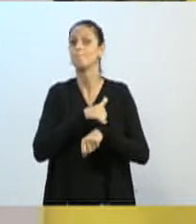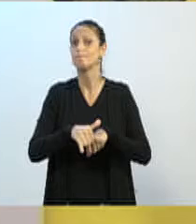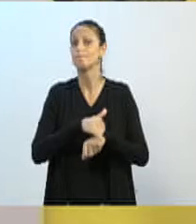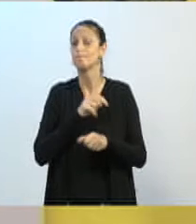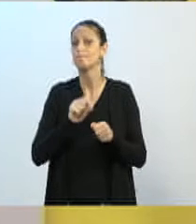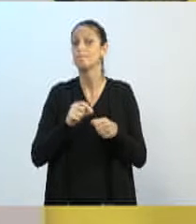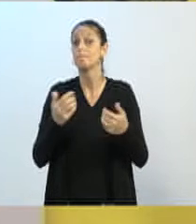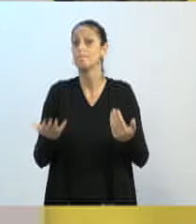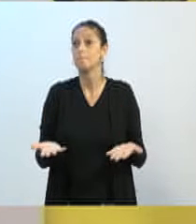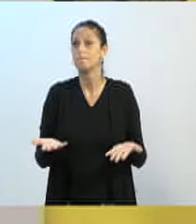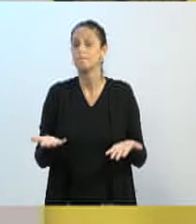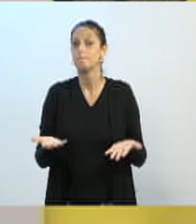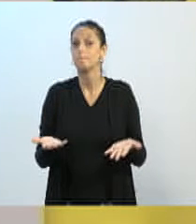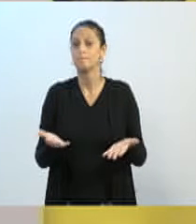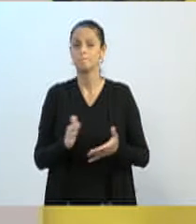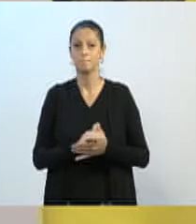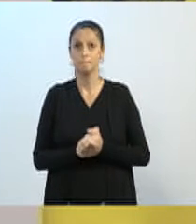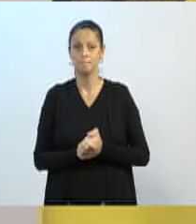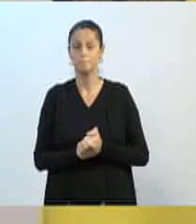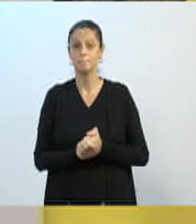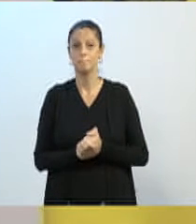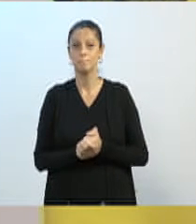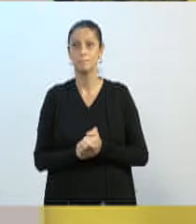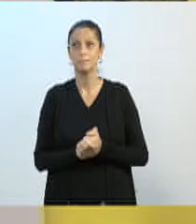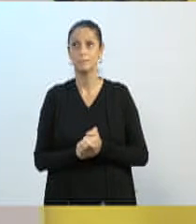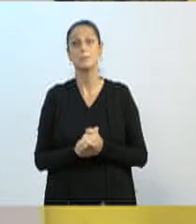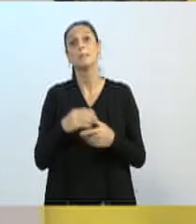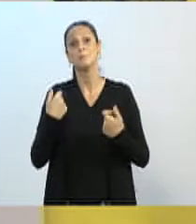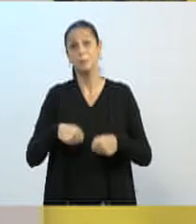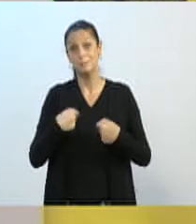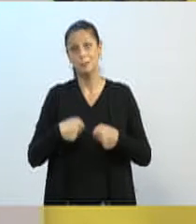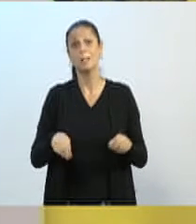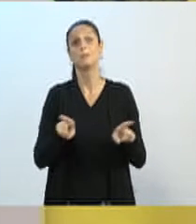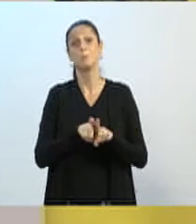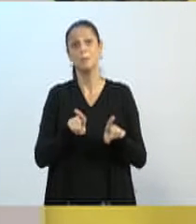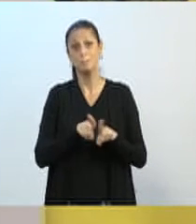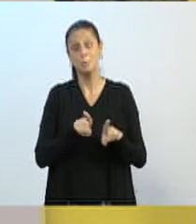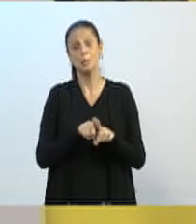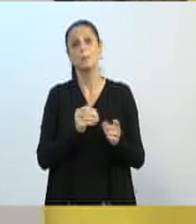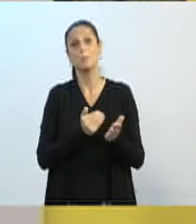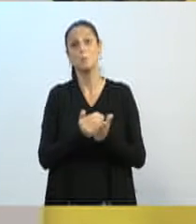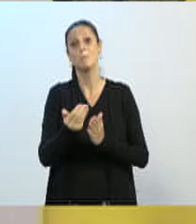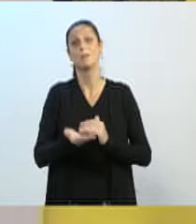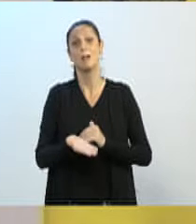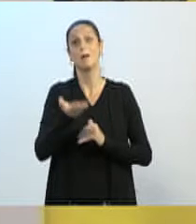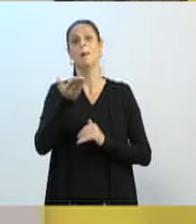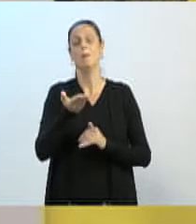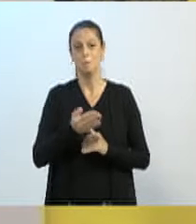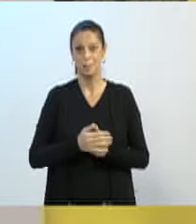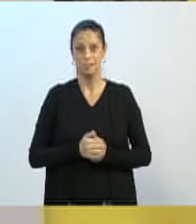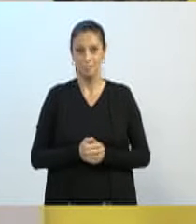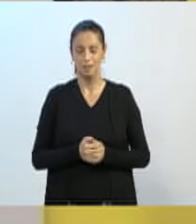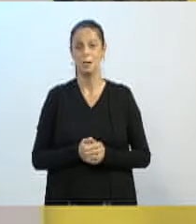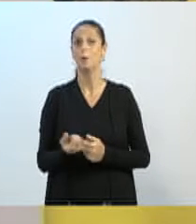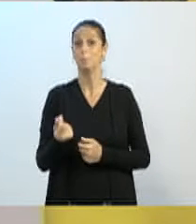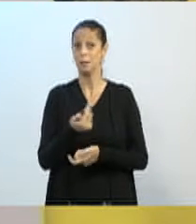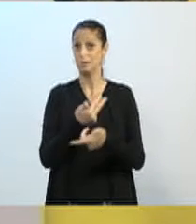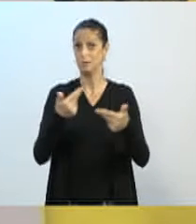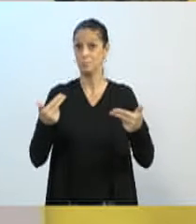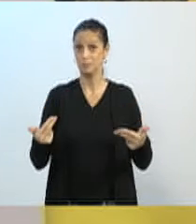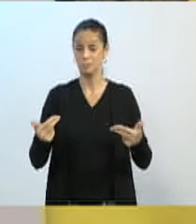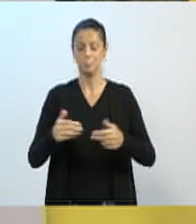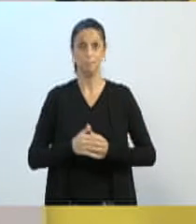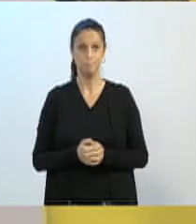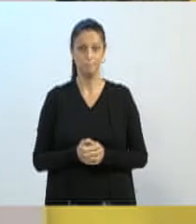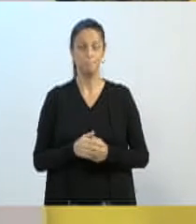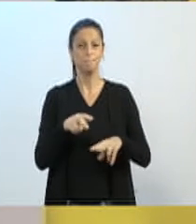eles mesmos o aumento dos custos operacionais. A consequência disso, vereador Bruno Cunha, é